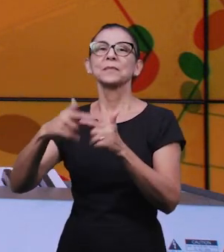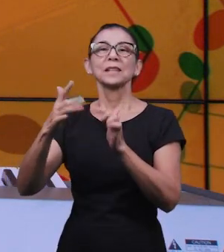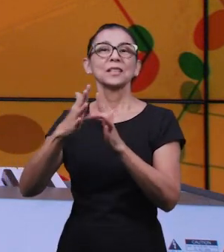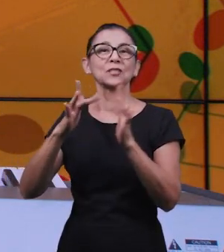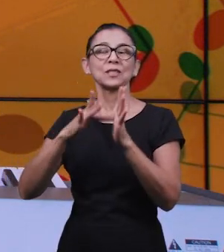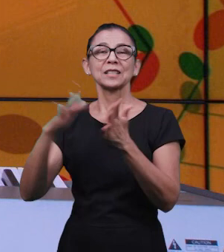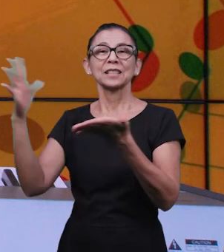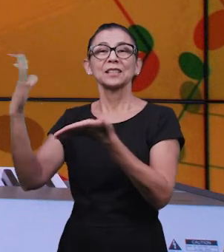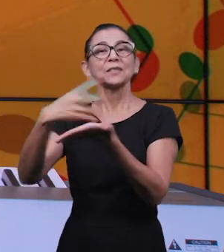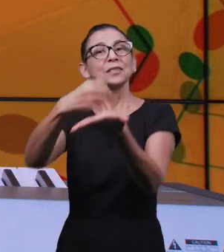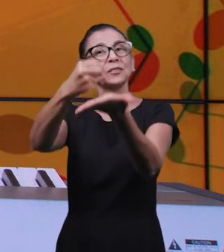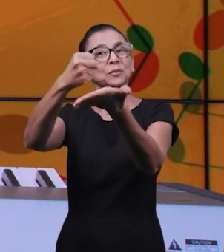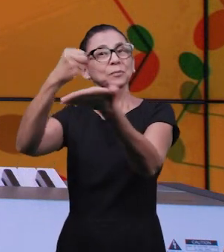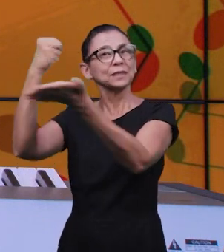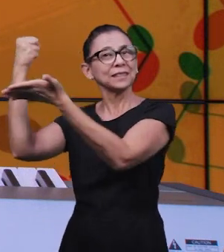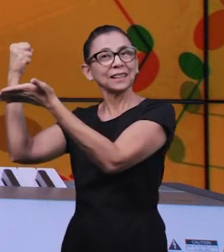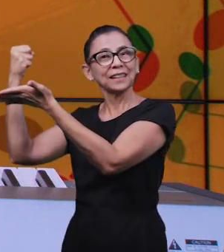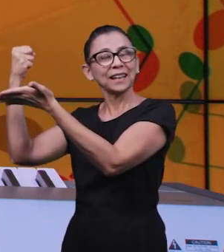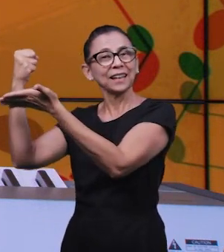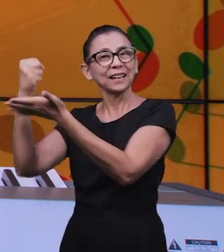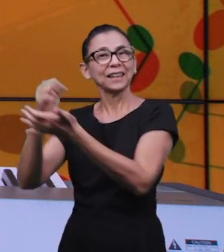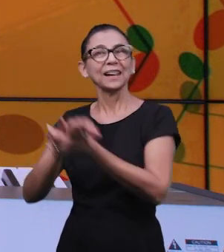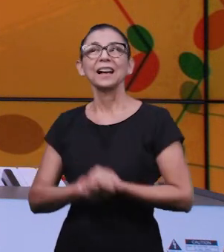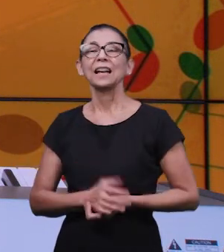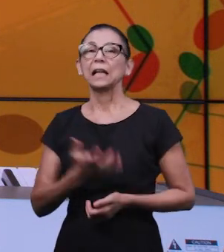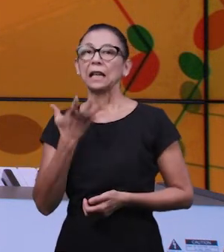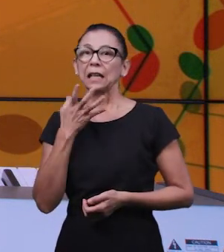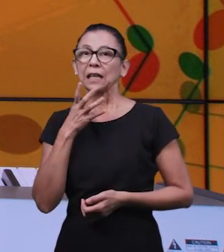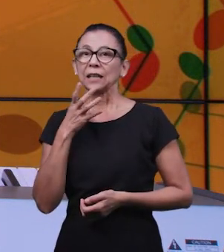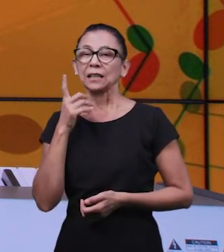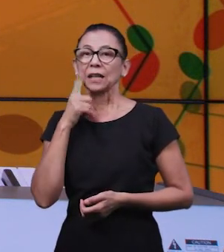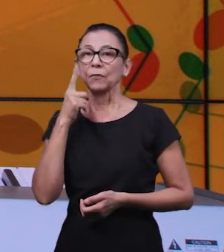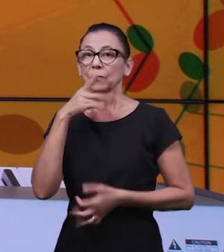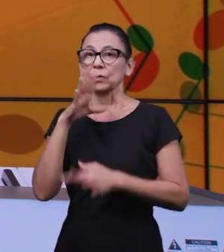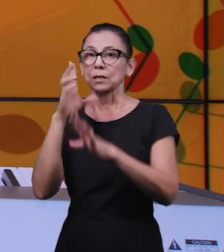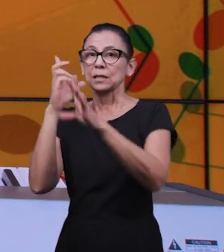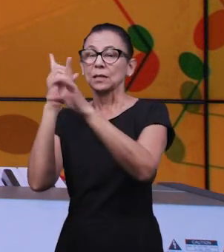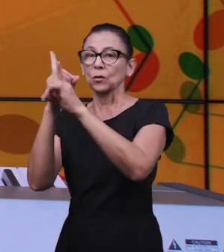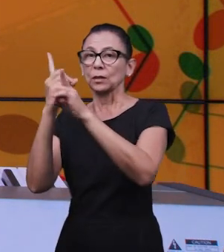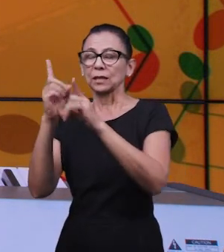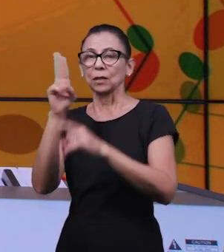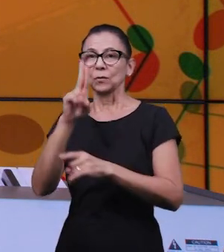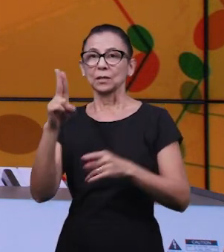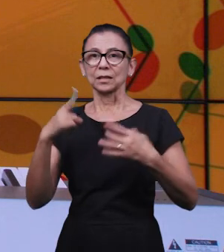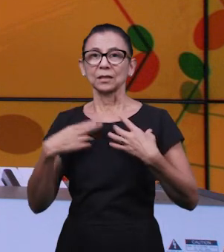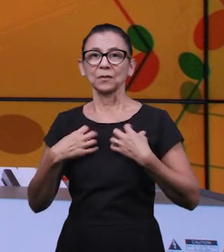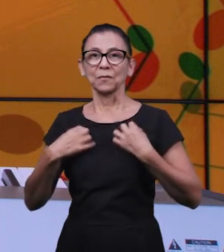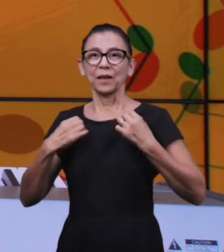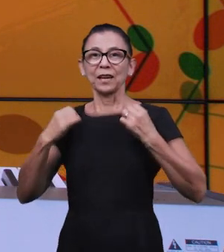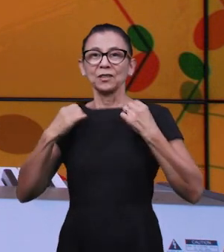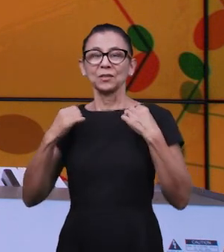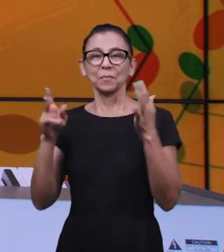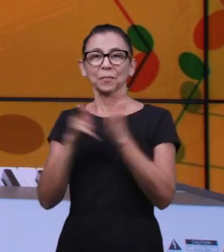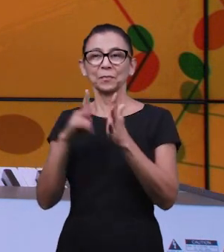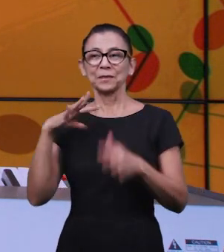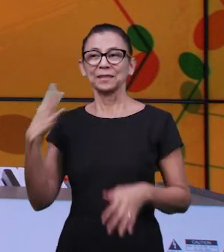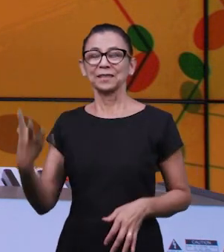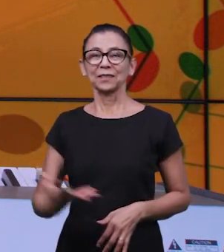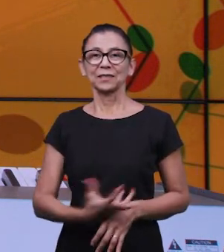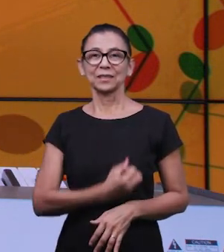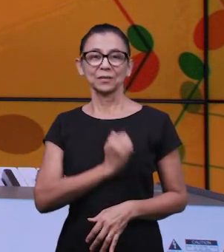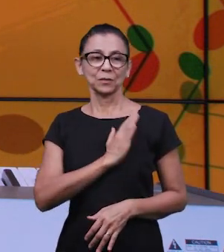para todos os seus servos, a igreja fiel. Sabe como você chega lá?